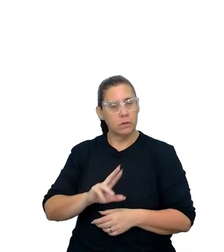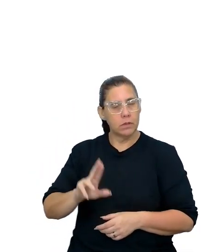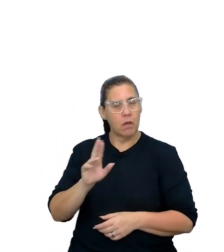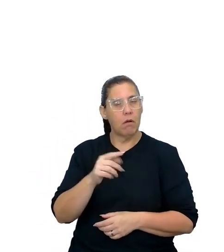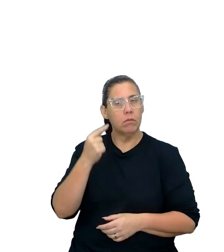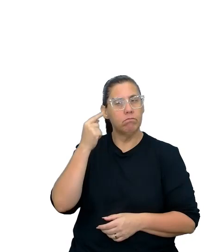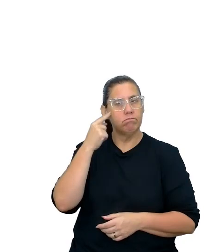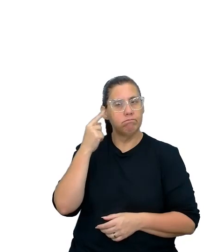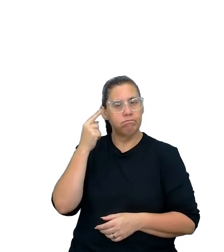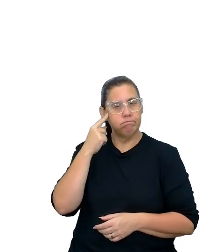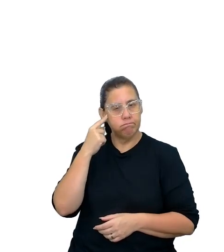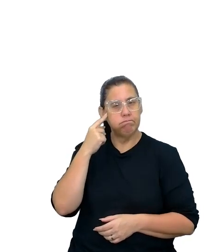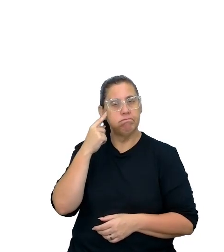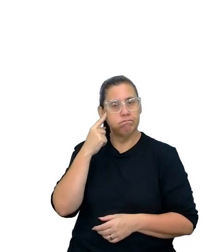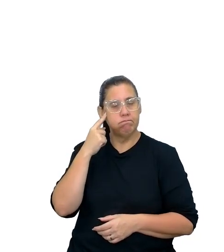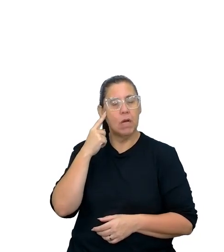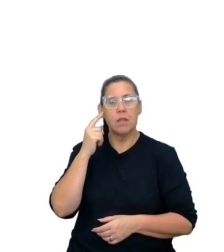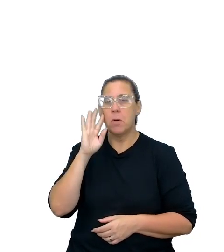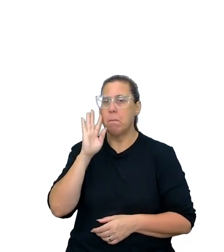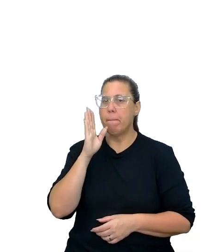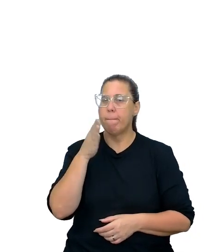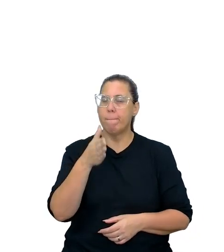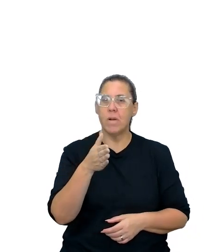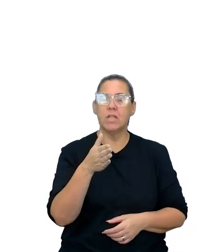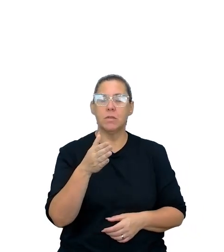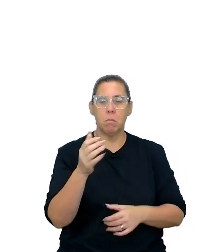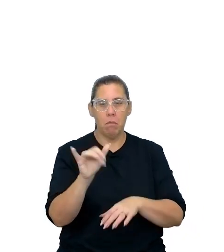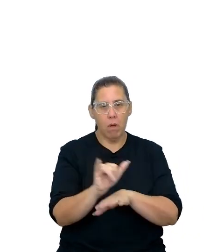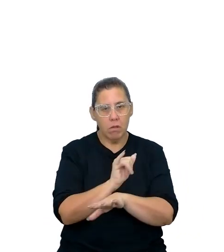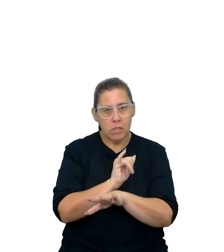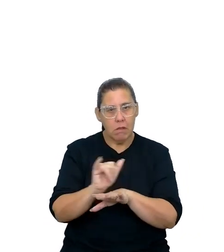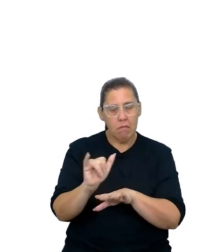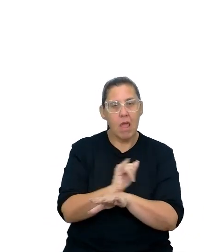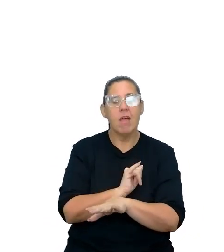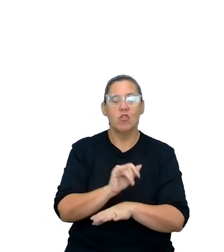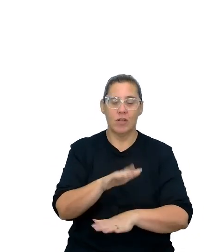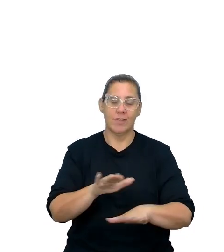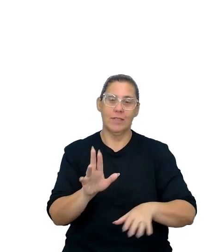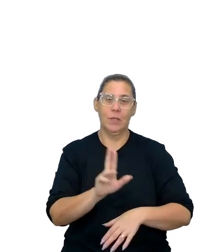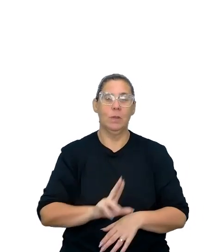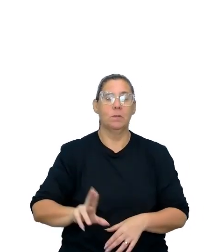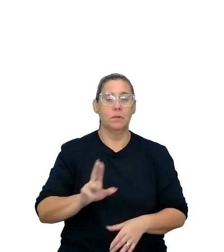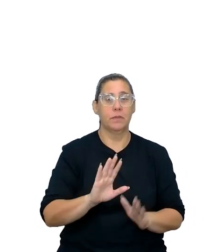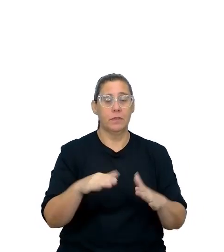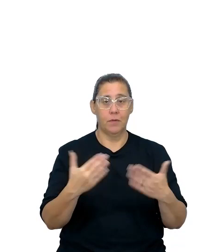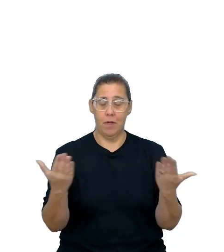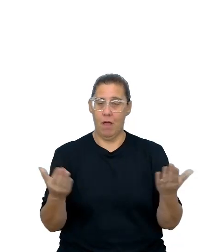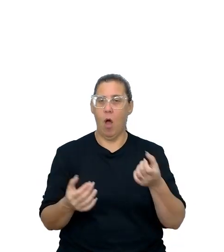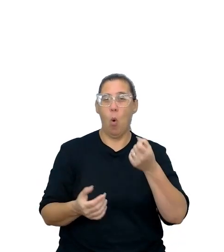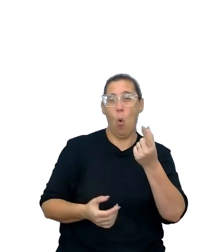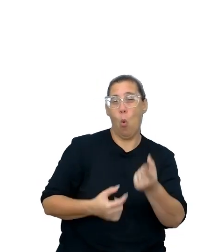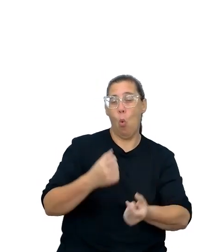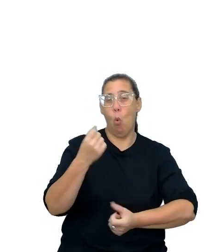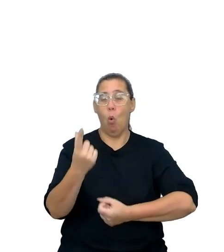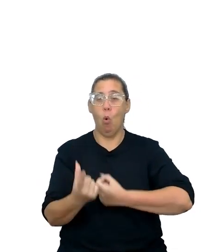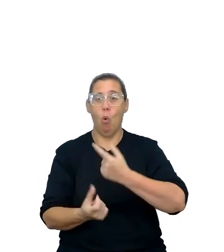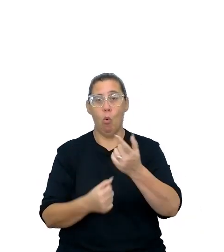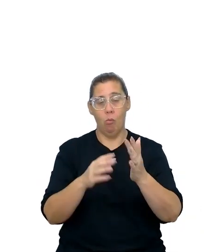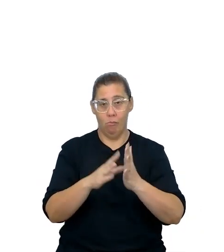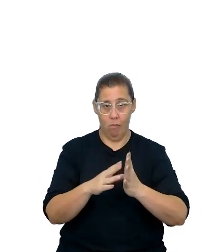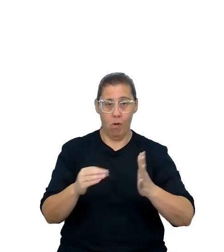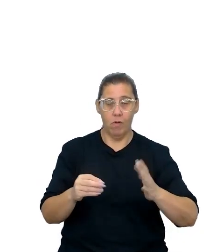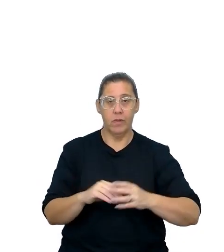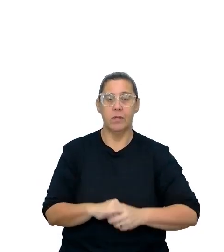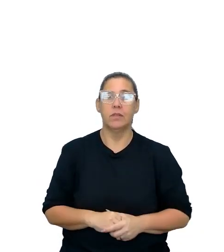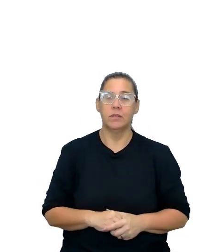sempre dando prioridade para as estratégias que elas utilizam. Então, a gente está trazendo aqui alguns exemplos, né,